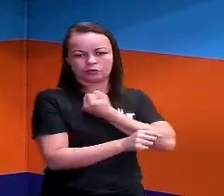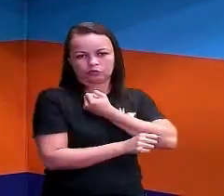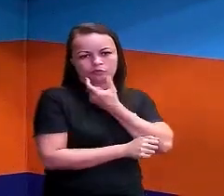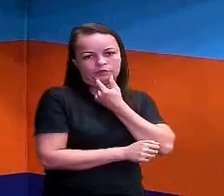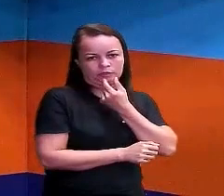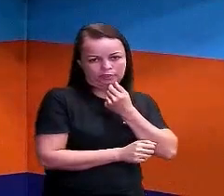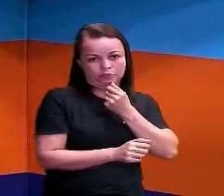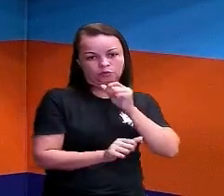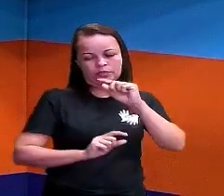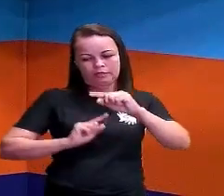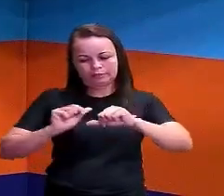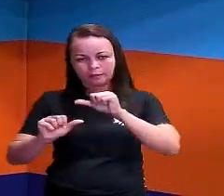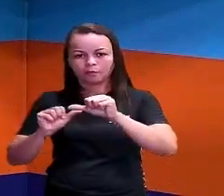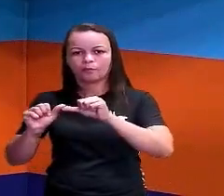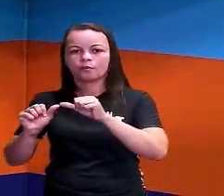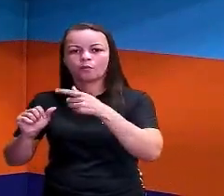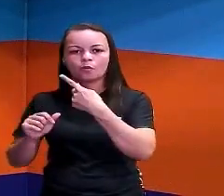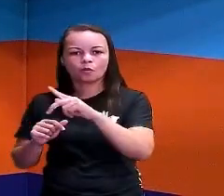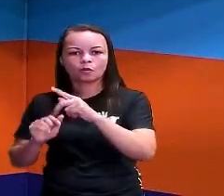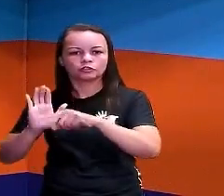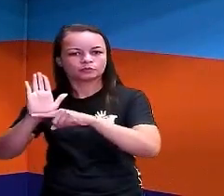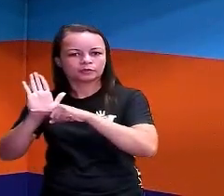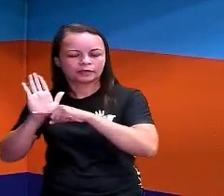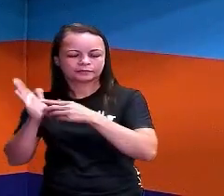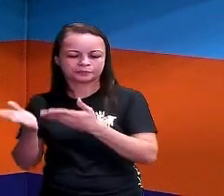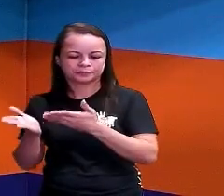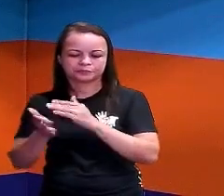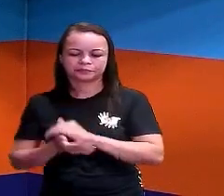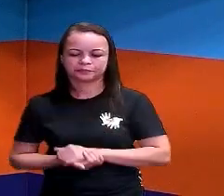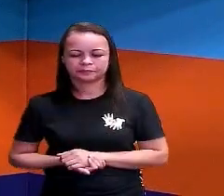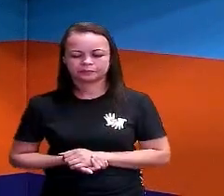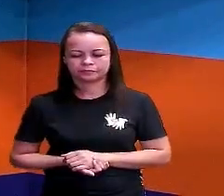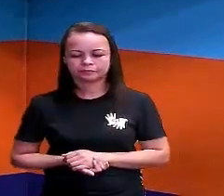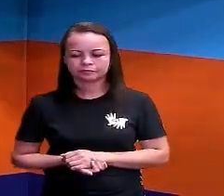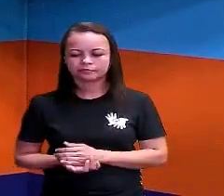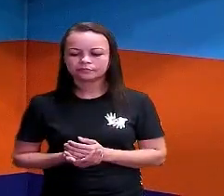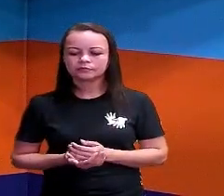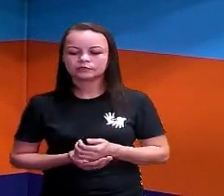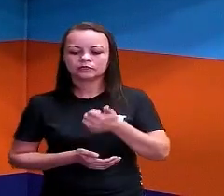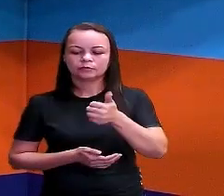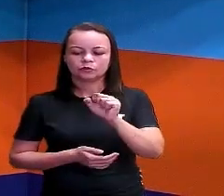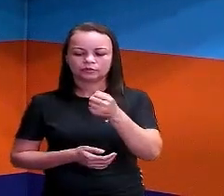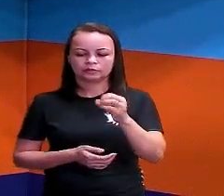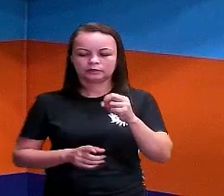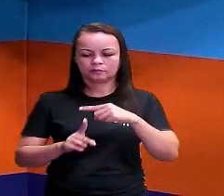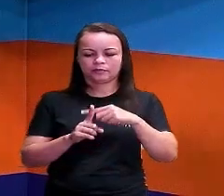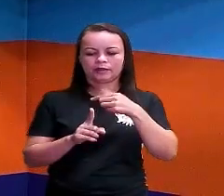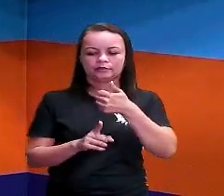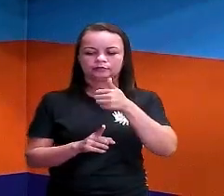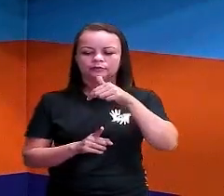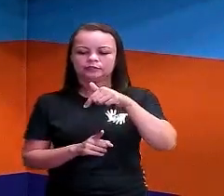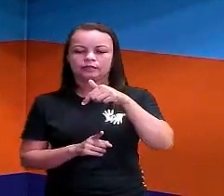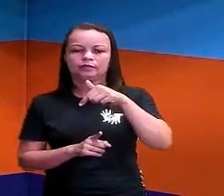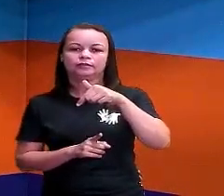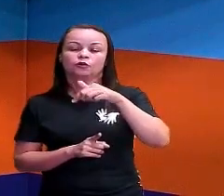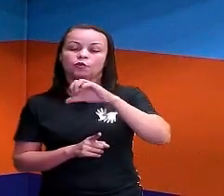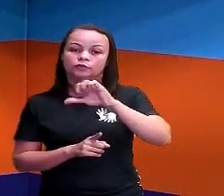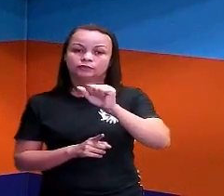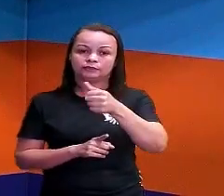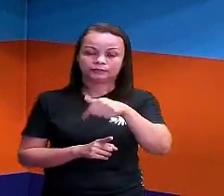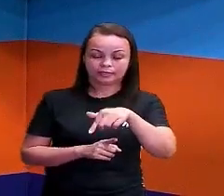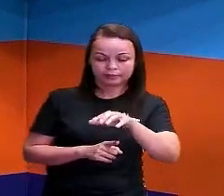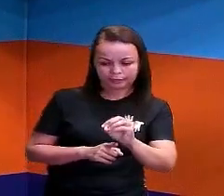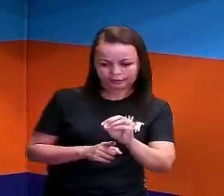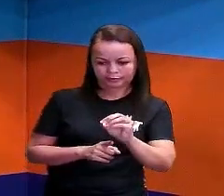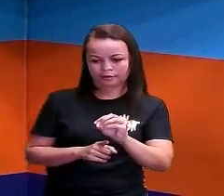tá? 1.800 mais 1.970. Quanto é que vai dar isso? 3.770. Opa, professora, como é que